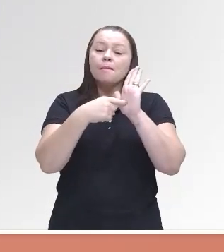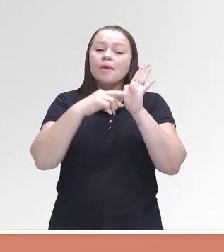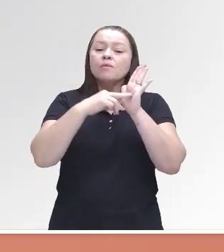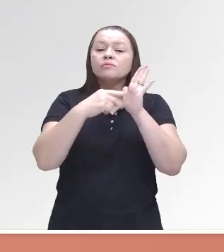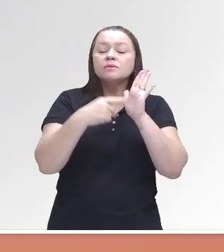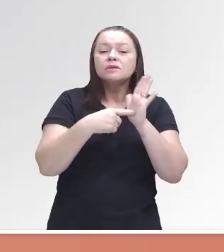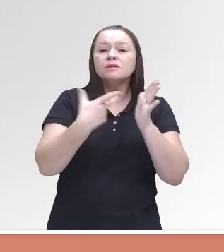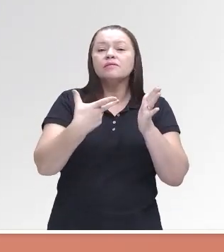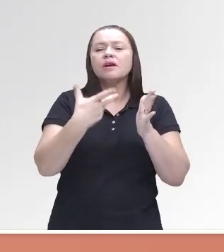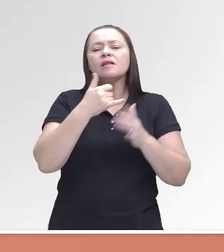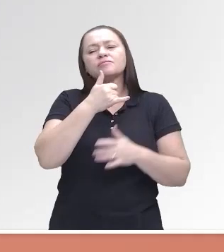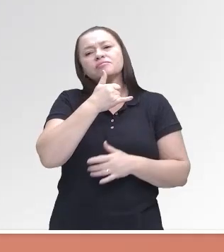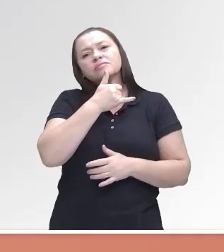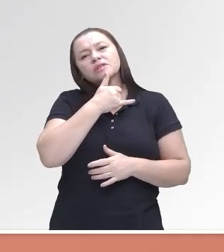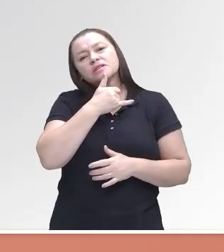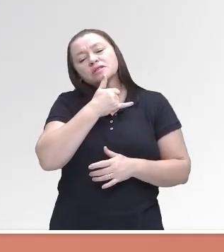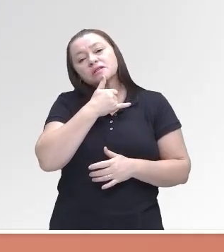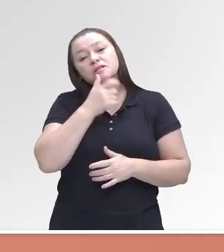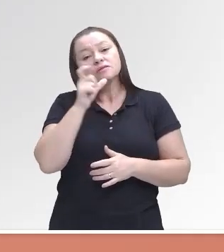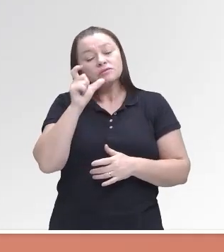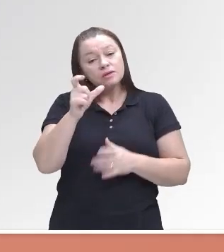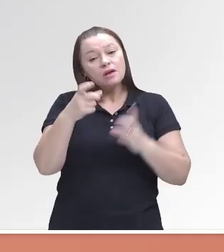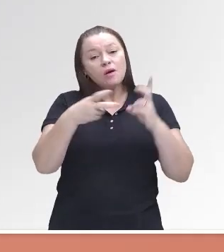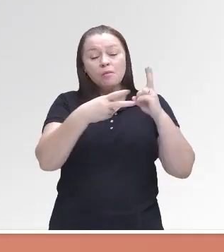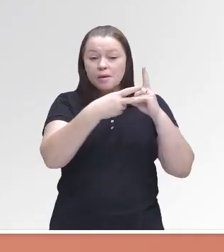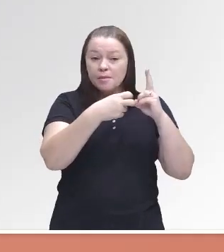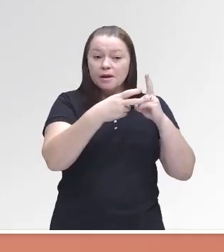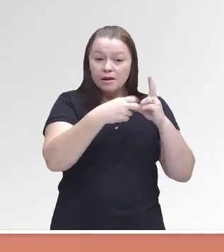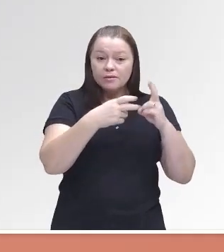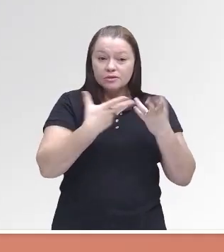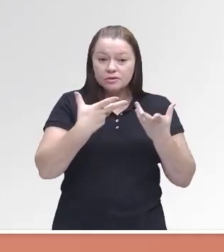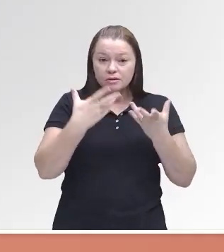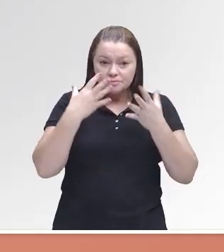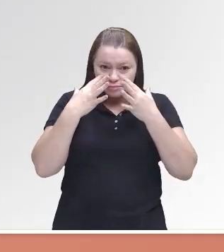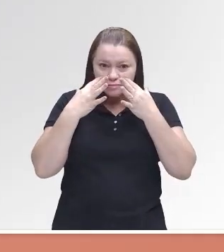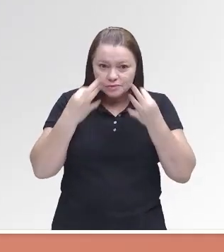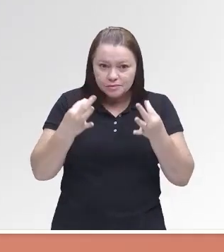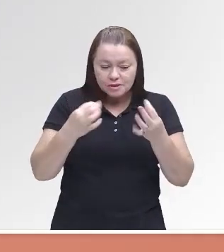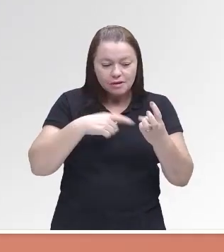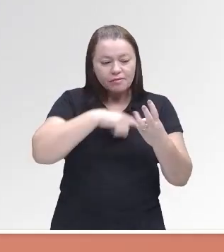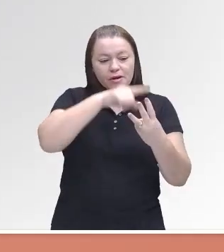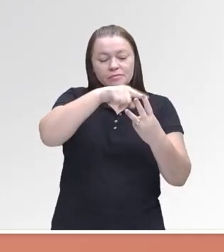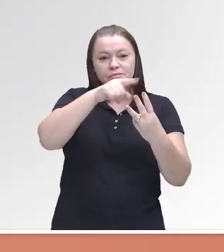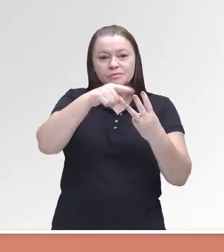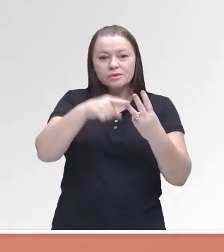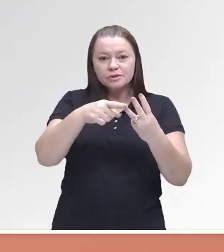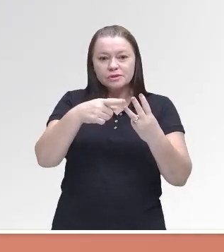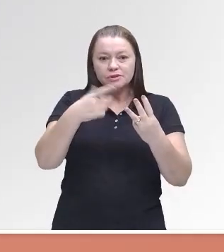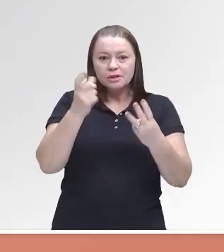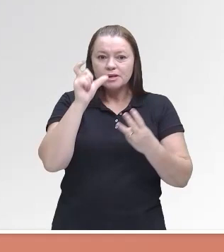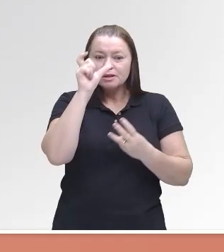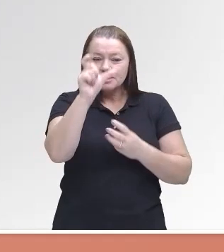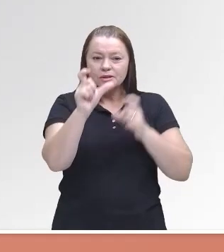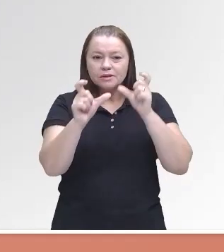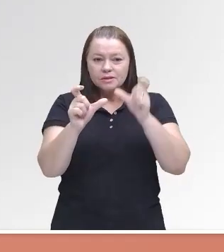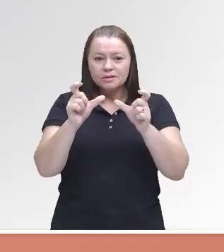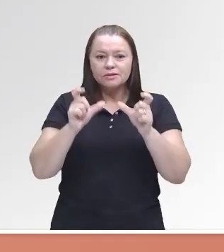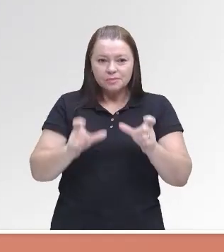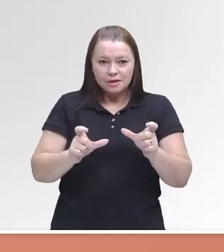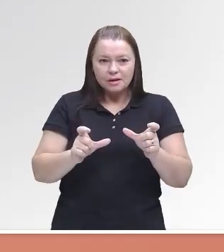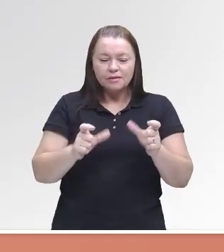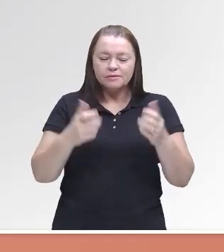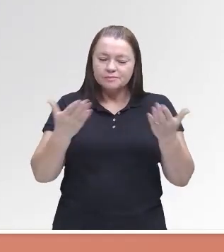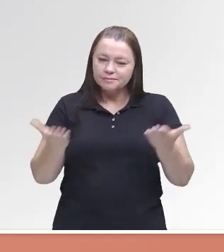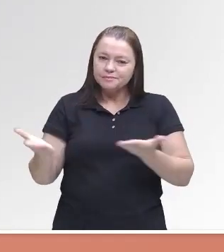tristonho, cabisbaixo. Observaram essas 3 palavras? Jacaré, jacareí e